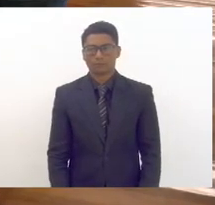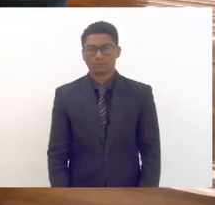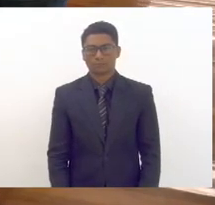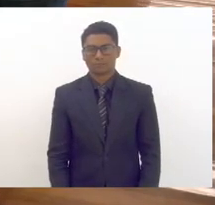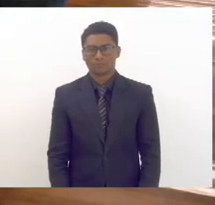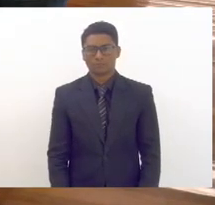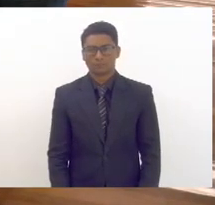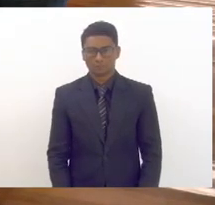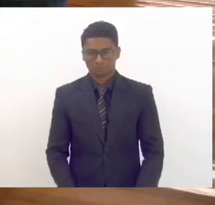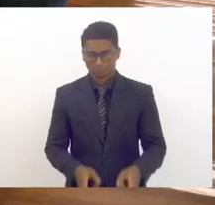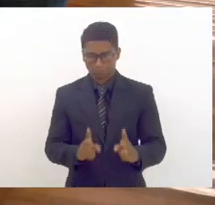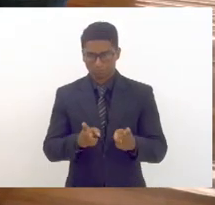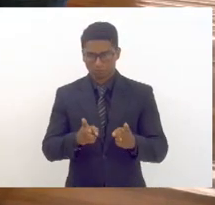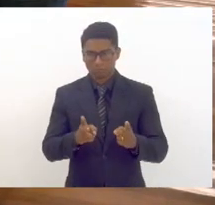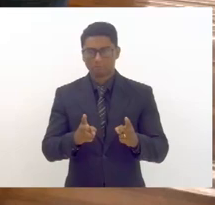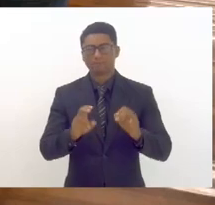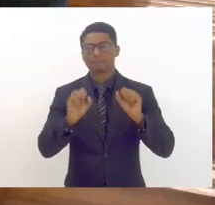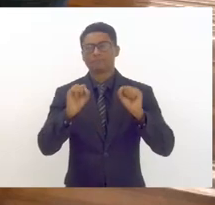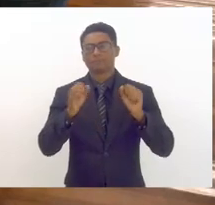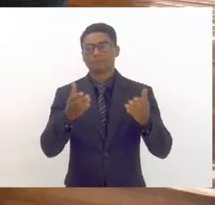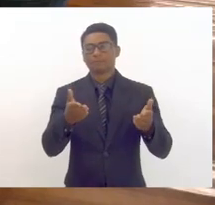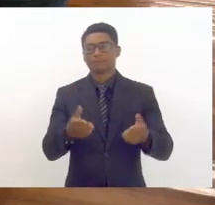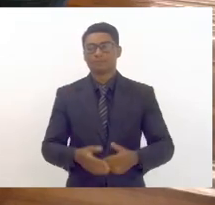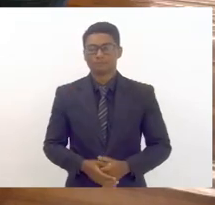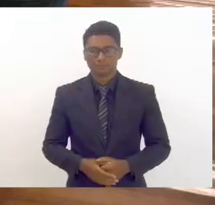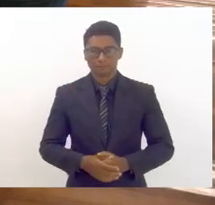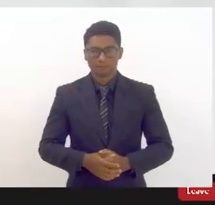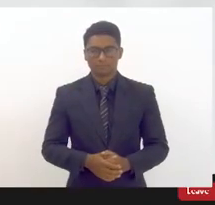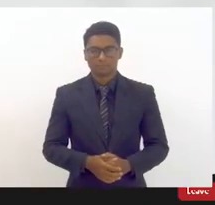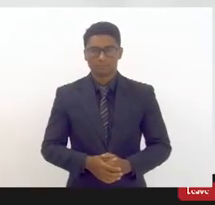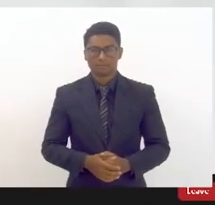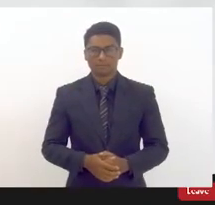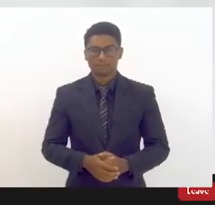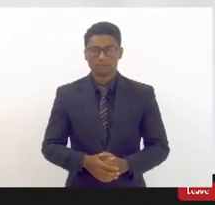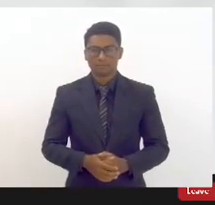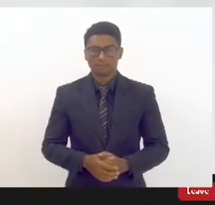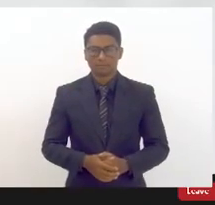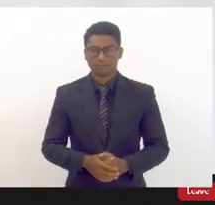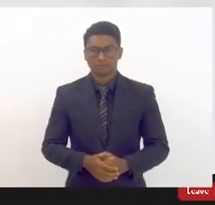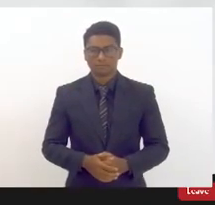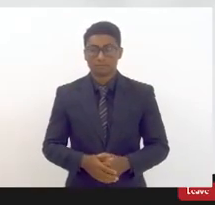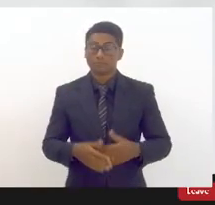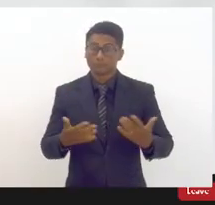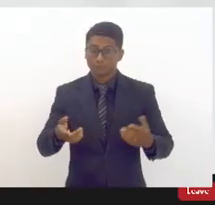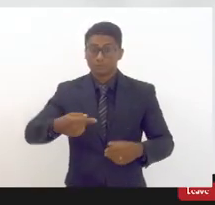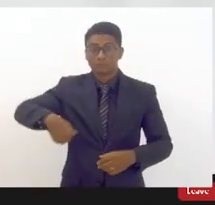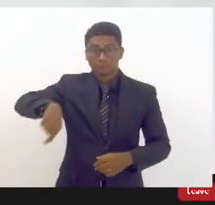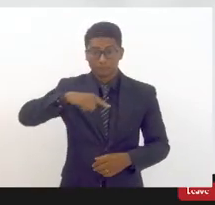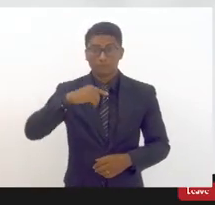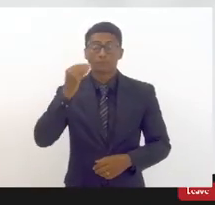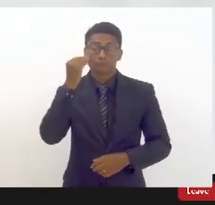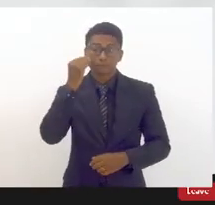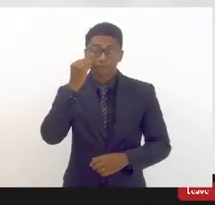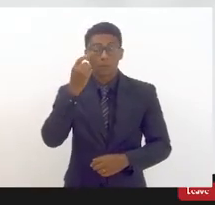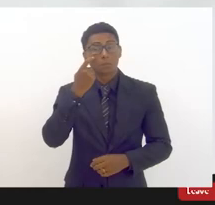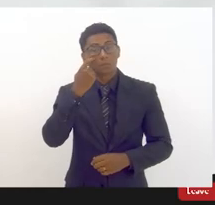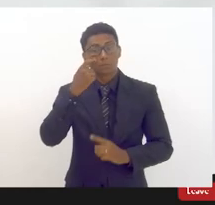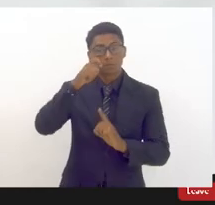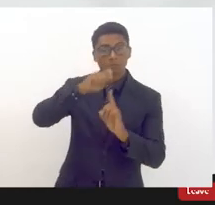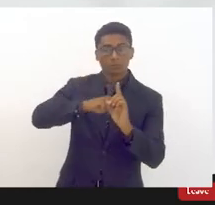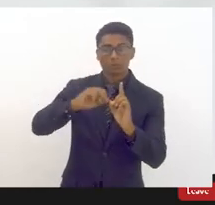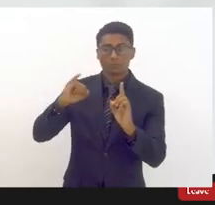Posso seguir? Pode seguir. Então, a gente está fazendo esse teste inicial previsto para